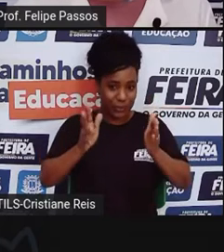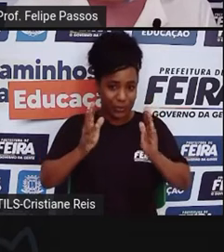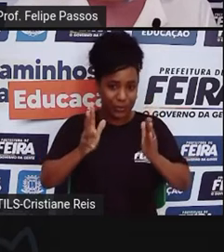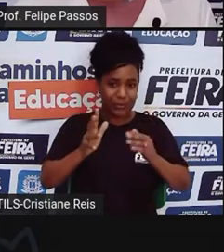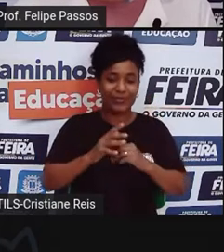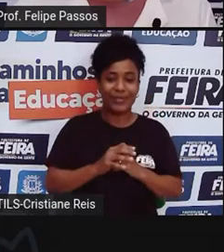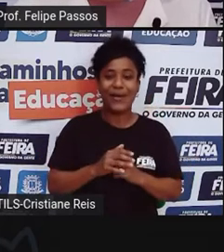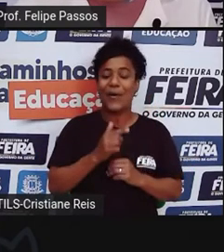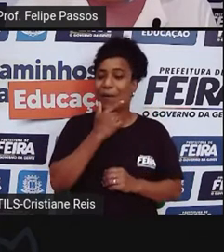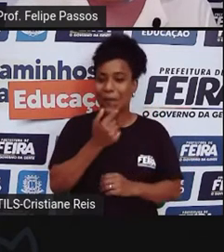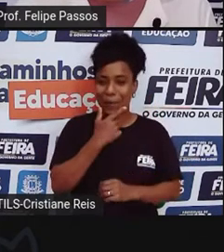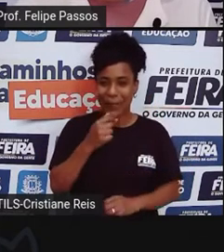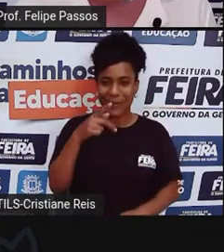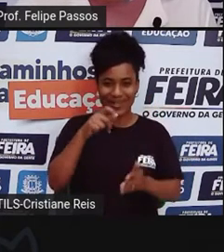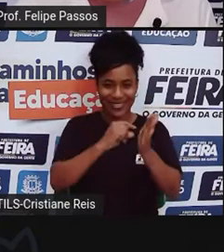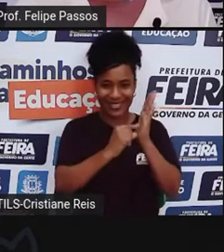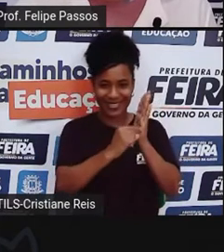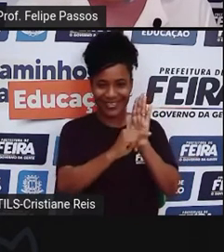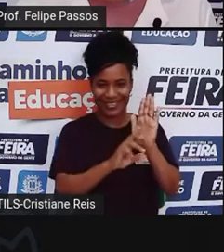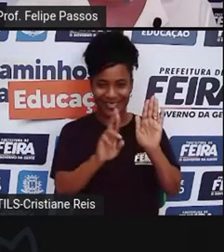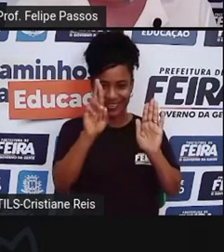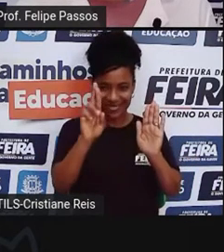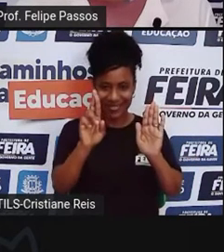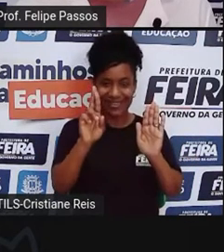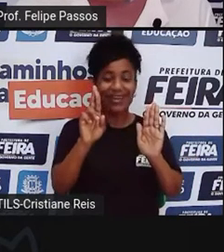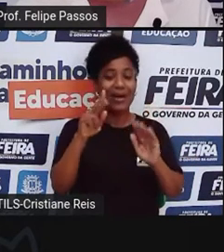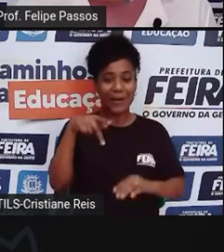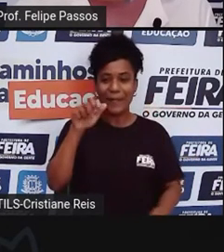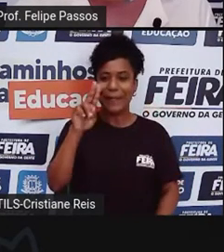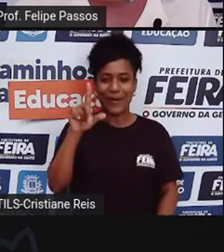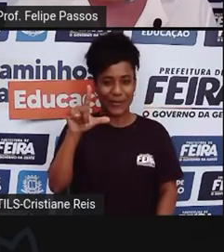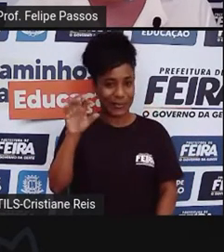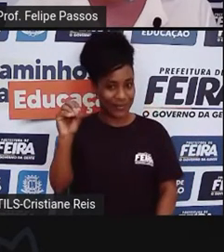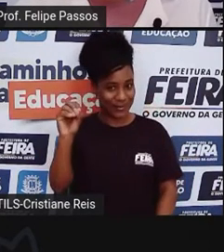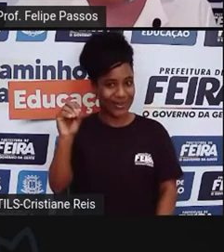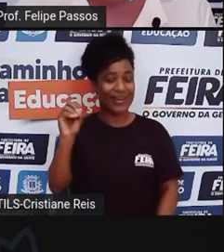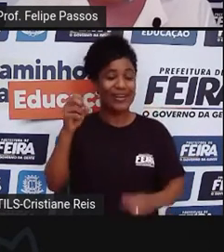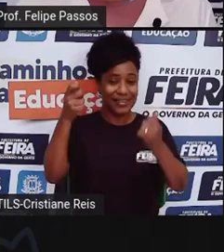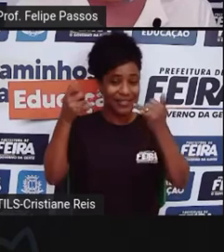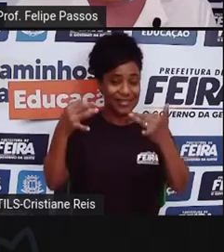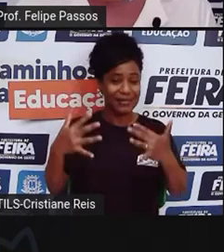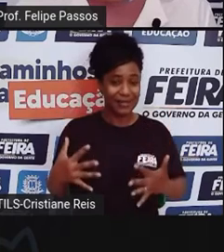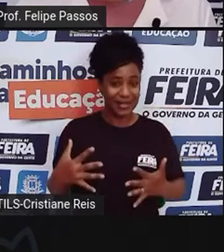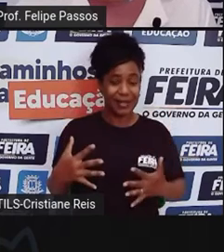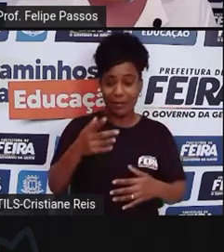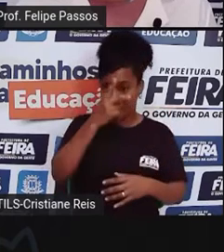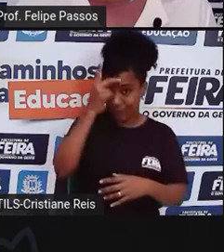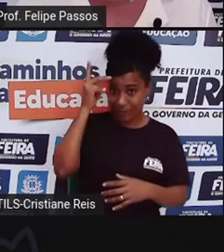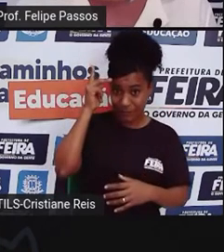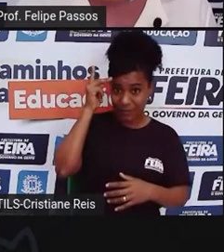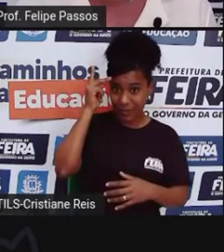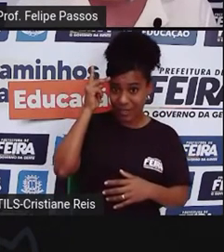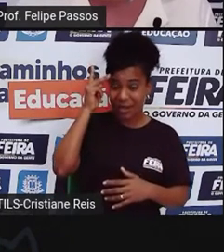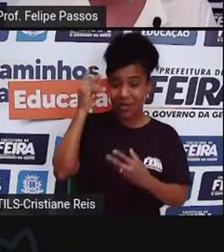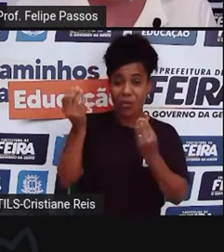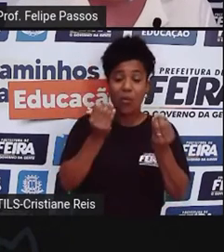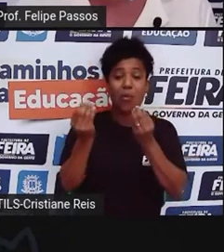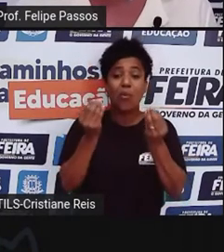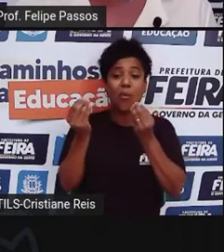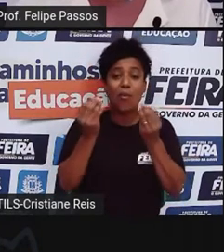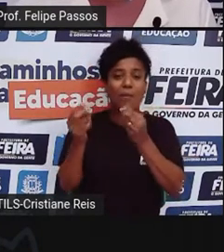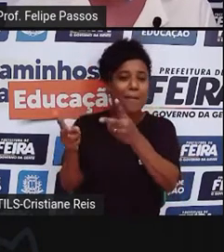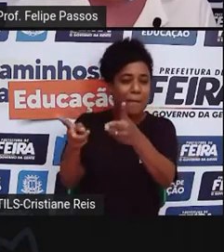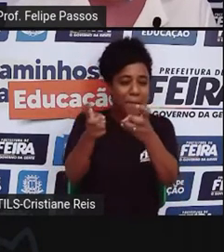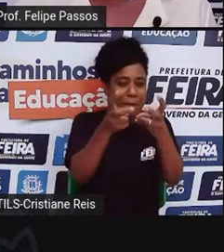que eu acho interessante, que a leitura de mundo precede a leitura da palavra. Então, a leitura do mundo externo, ela é feita a